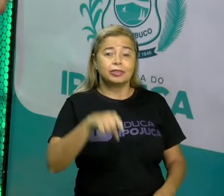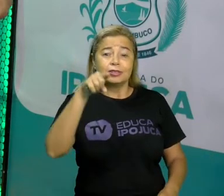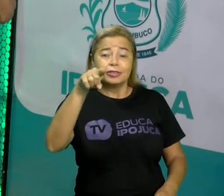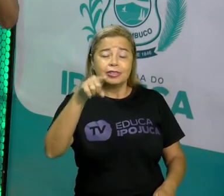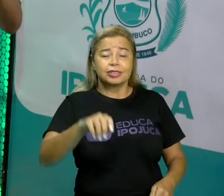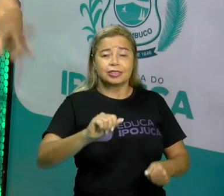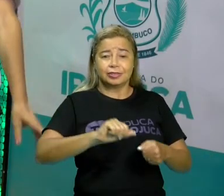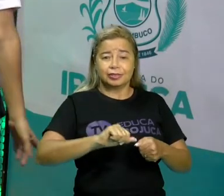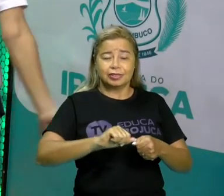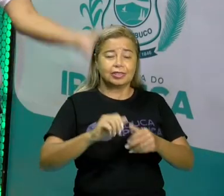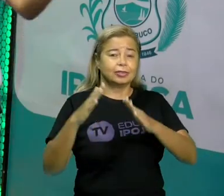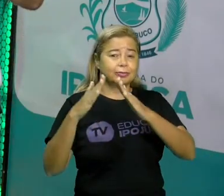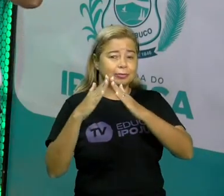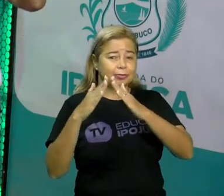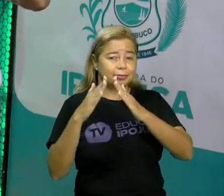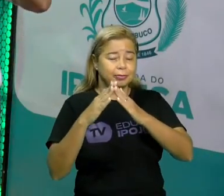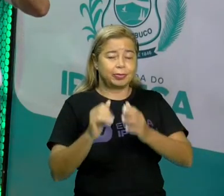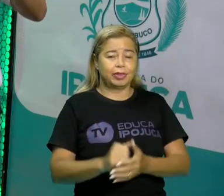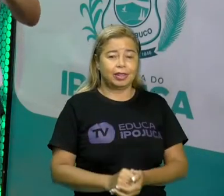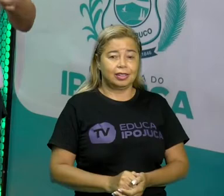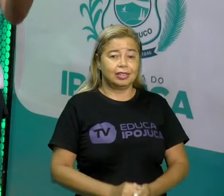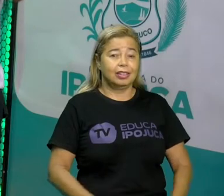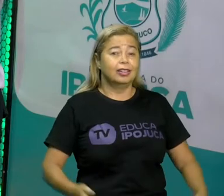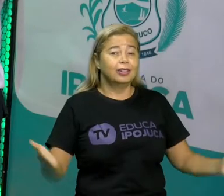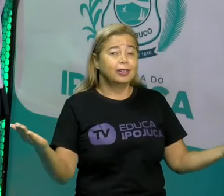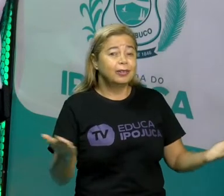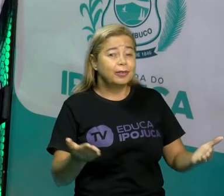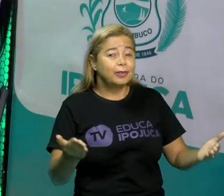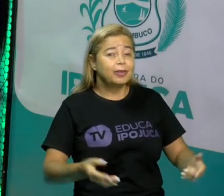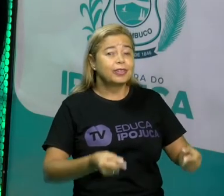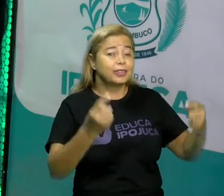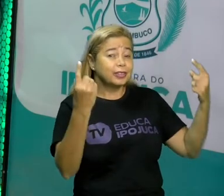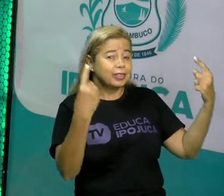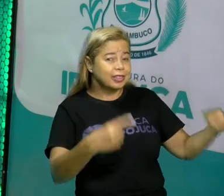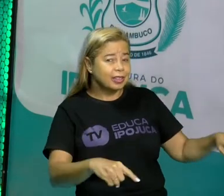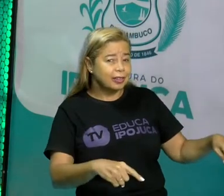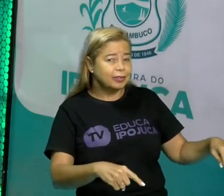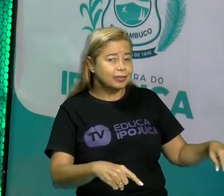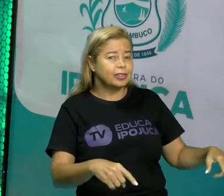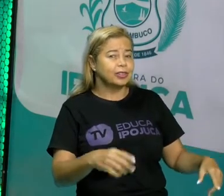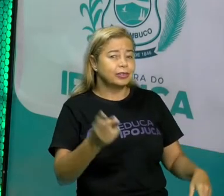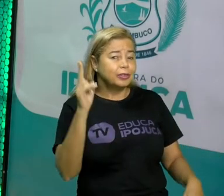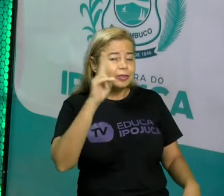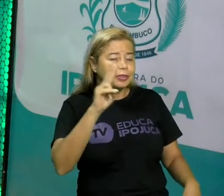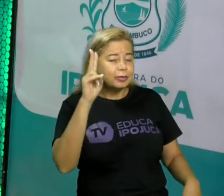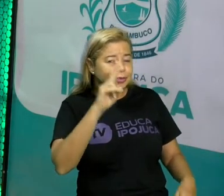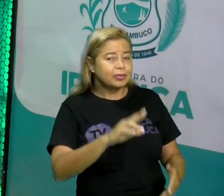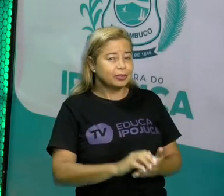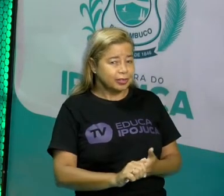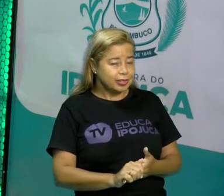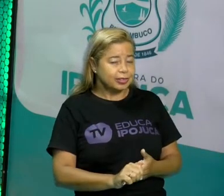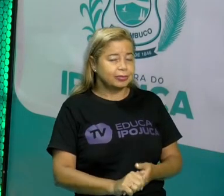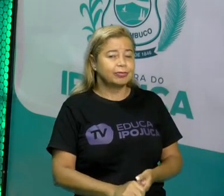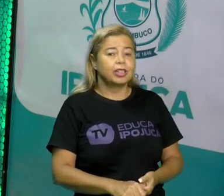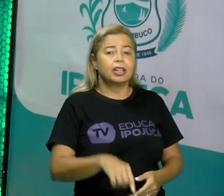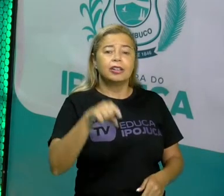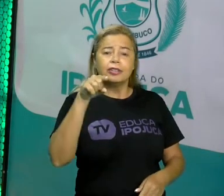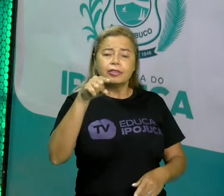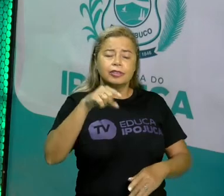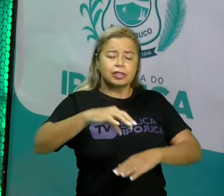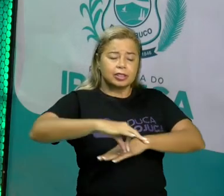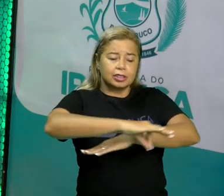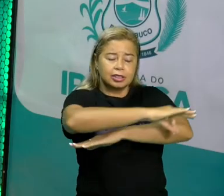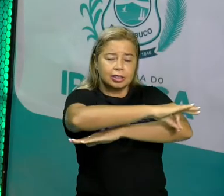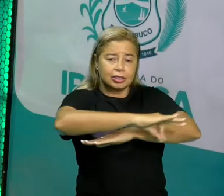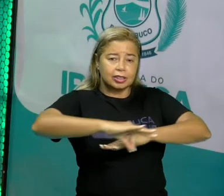aí na sua casa. E o nosso desafio de hoje, vamos entender como é? Desafio. Vamos traçar uma